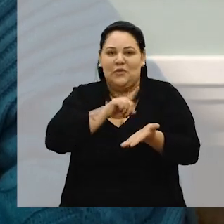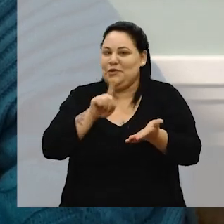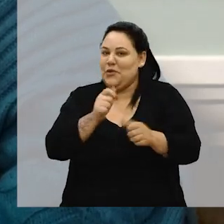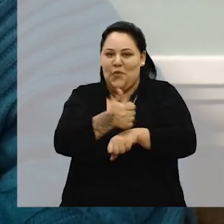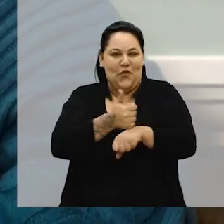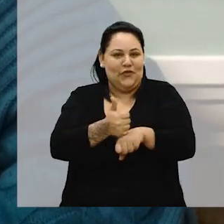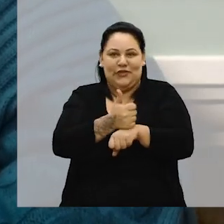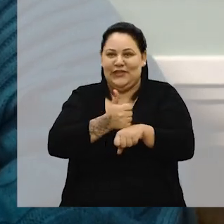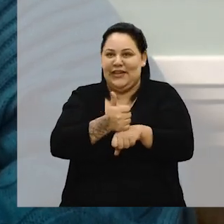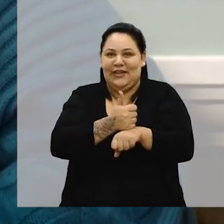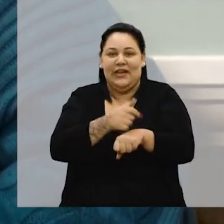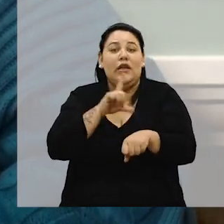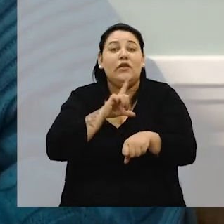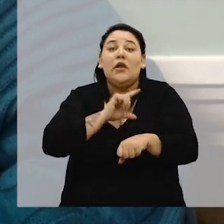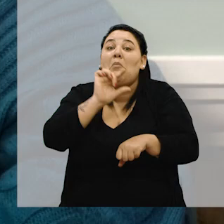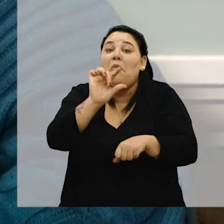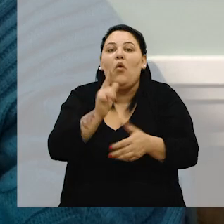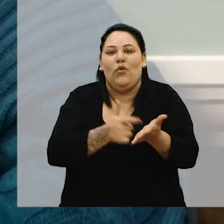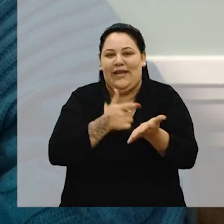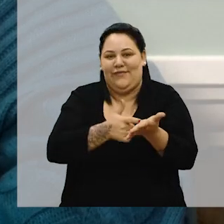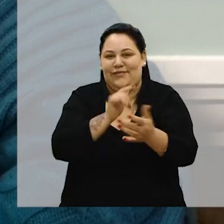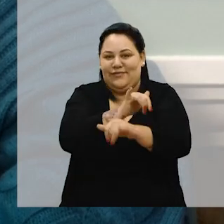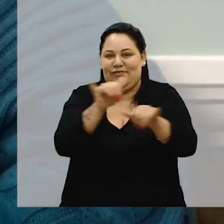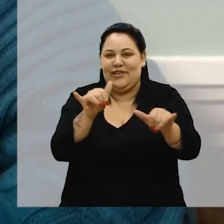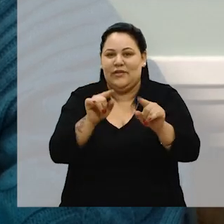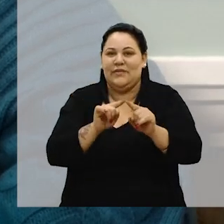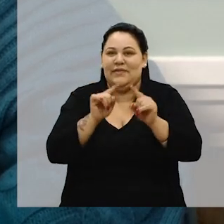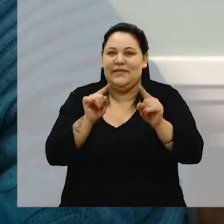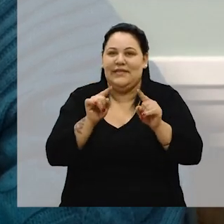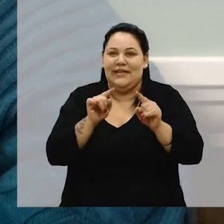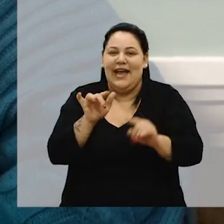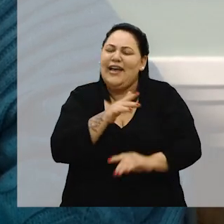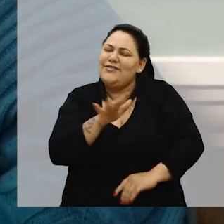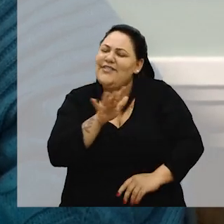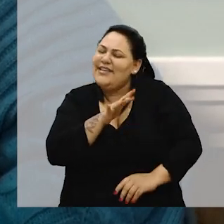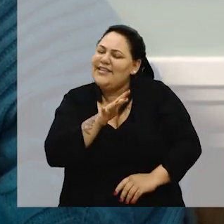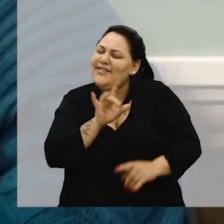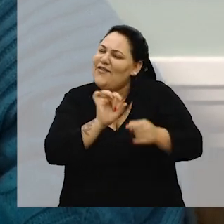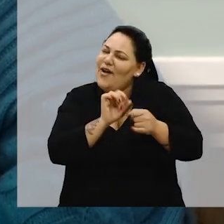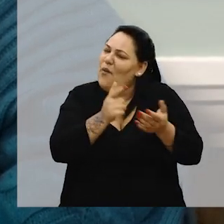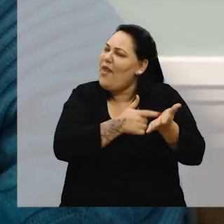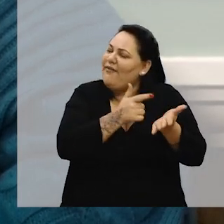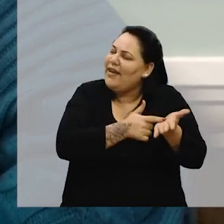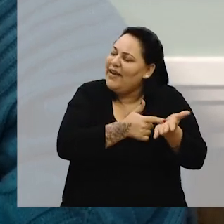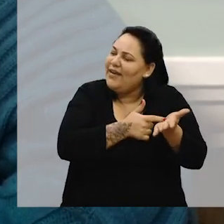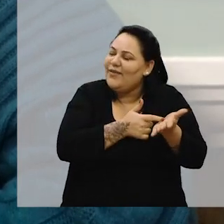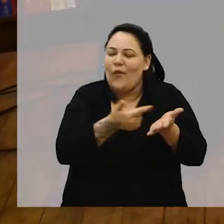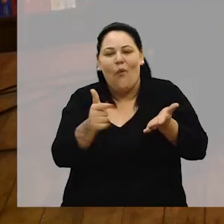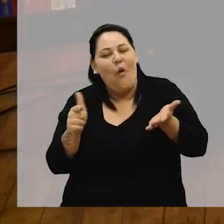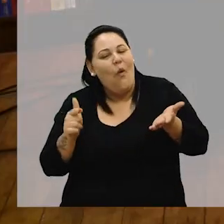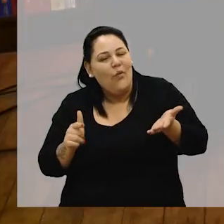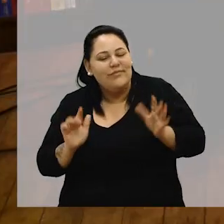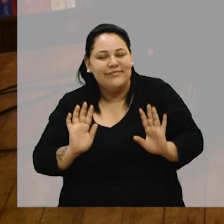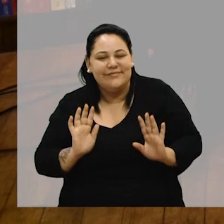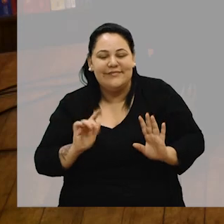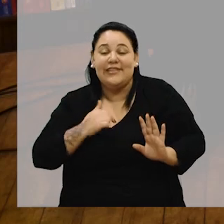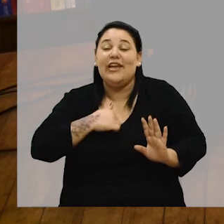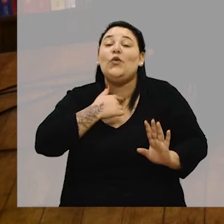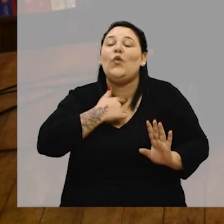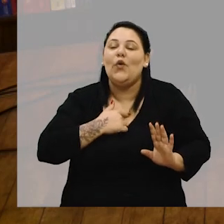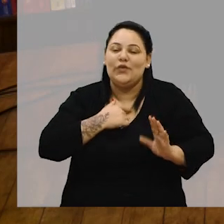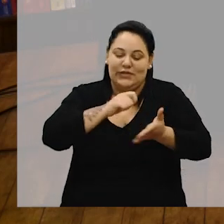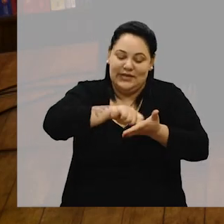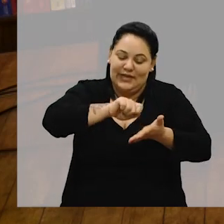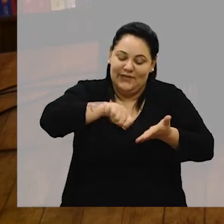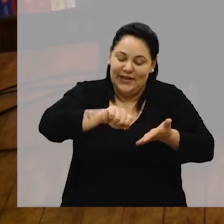escritor profissional, eu tenho poucas obras publicadas. De vez em quando eu lanço um livrinho, outro. Eu gosto